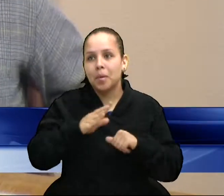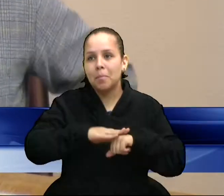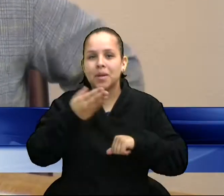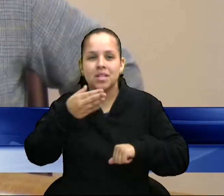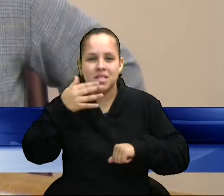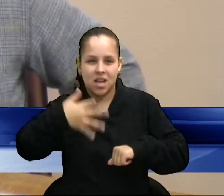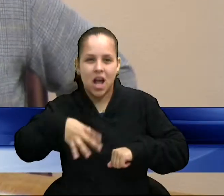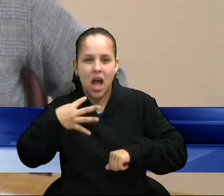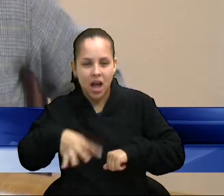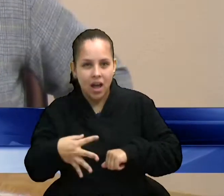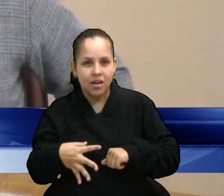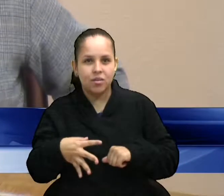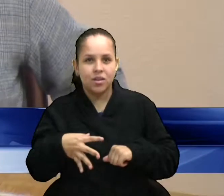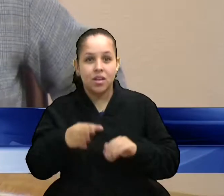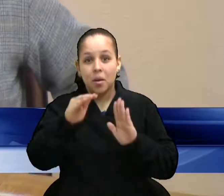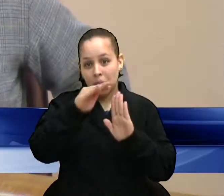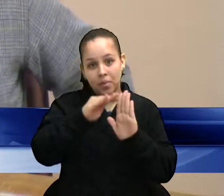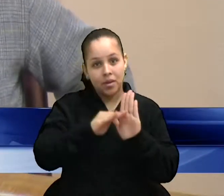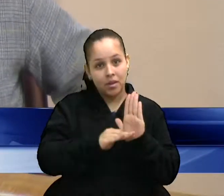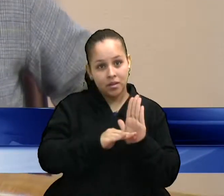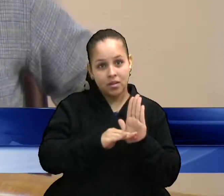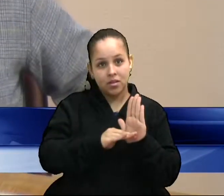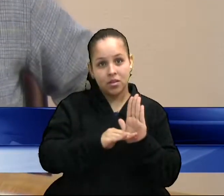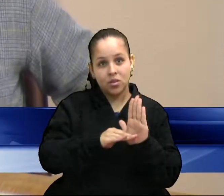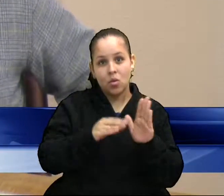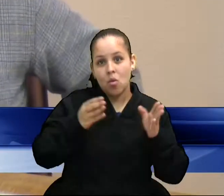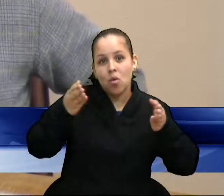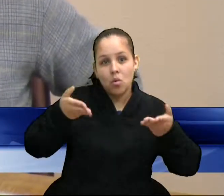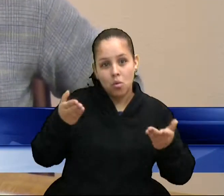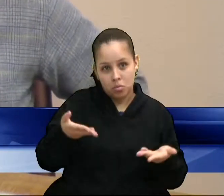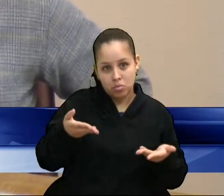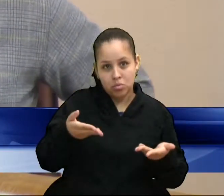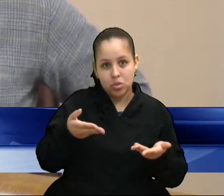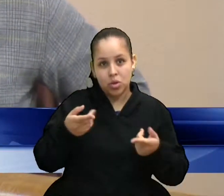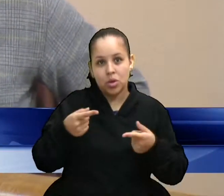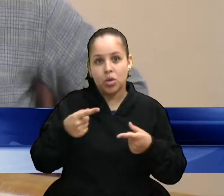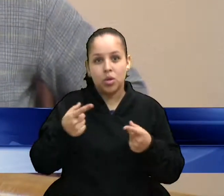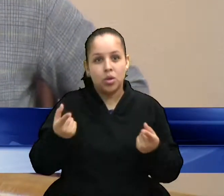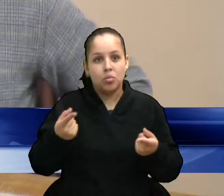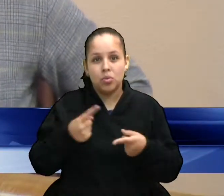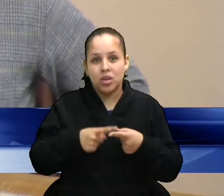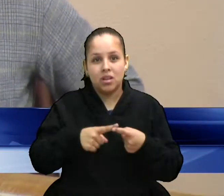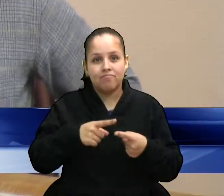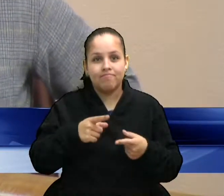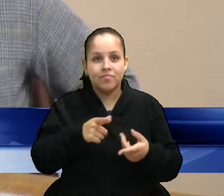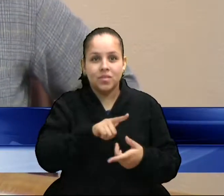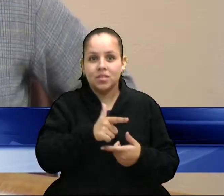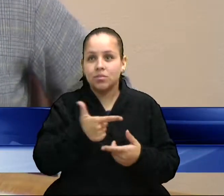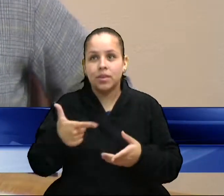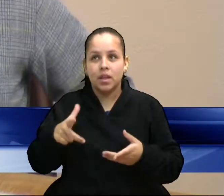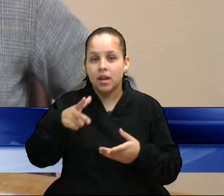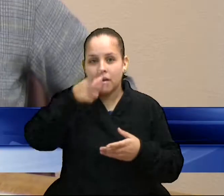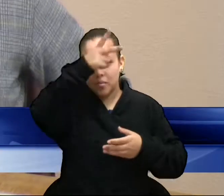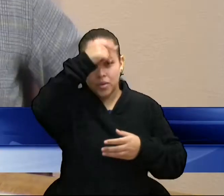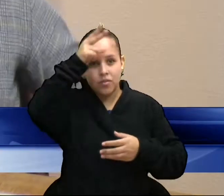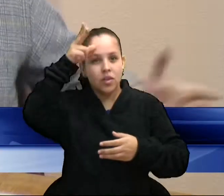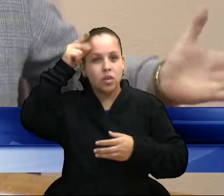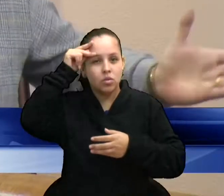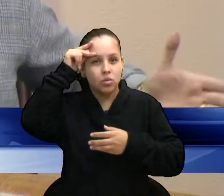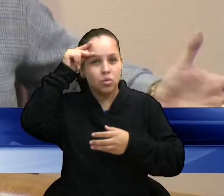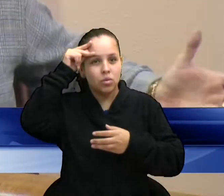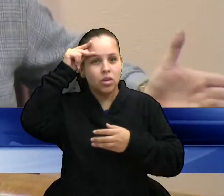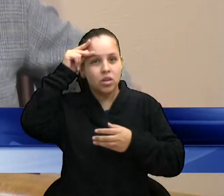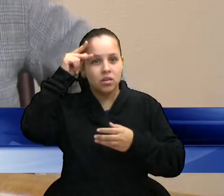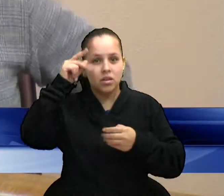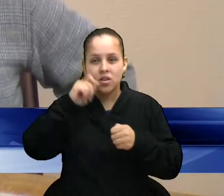causa que não se tem a coragem, muitas vezes, da prefeitura, vamos dizer assim, de fazer o que o